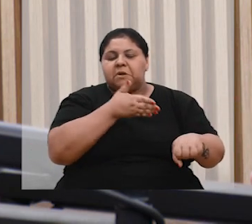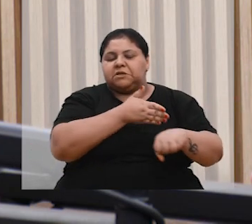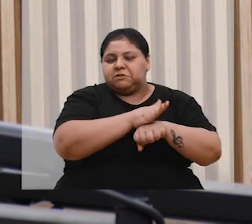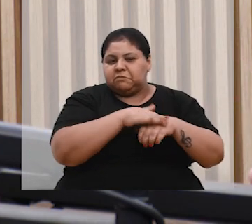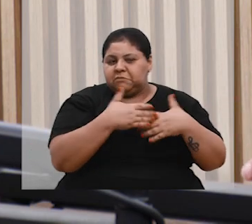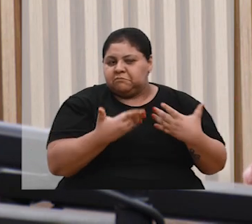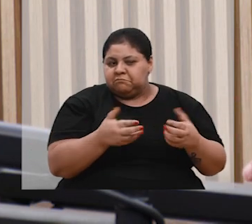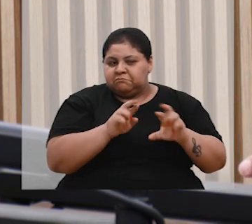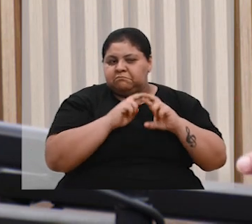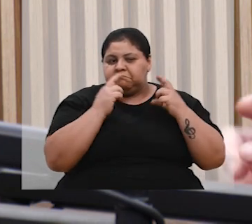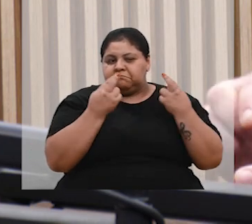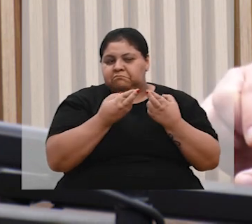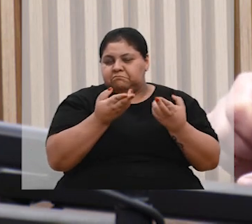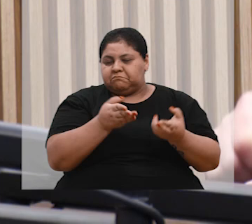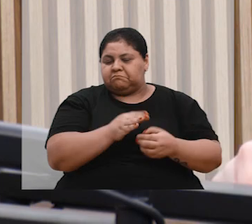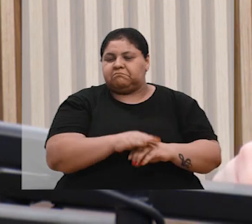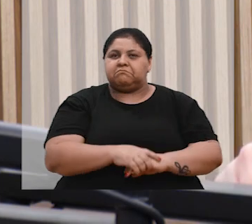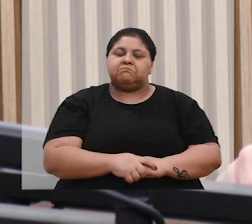participar, enfim, da sessão.